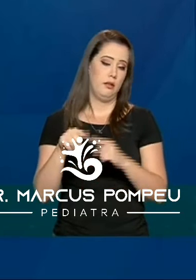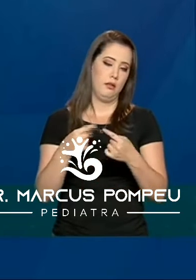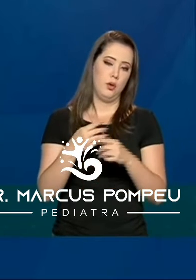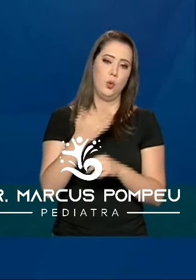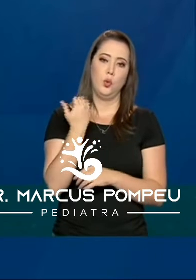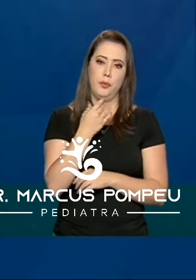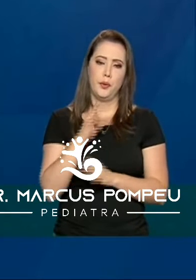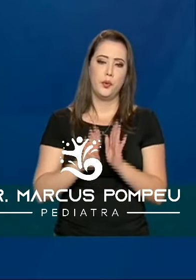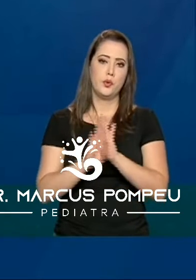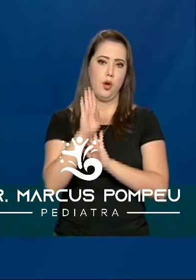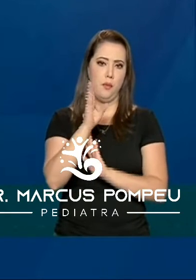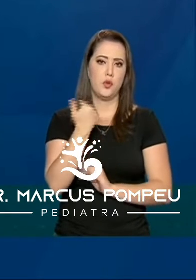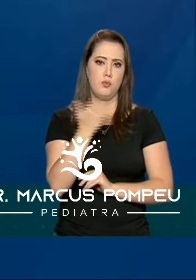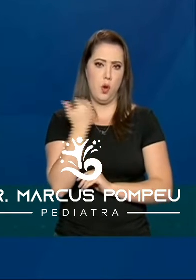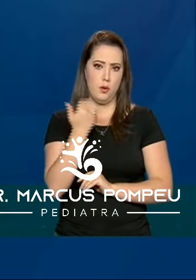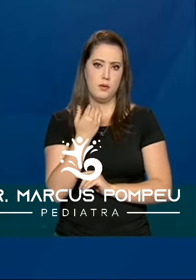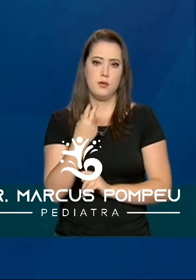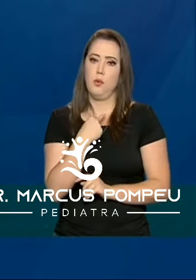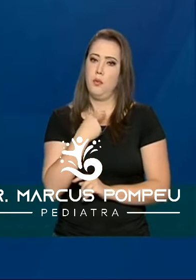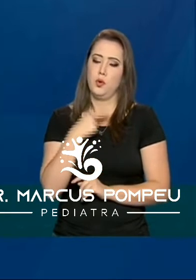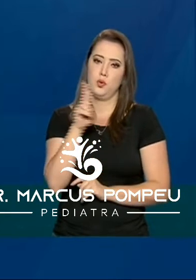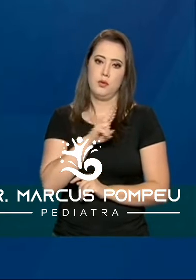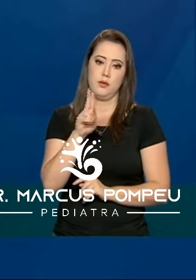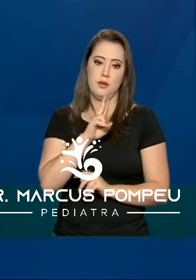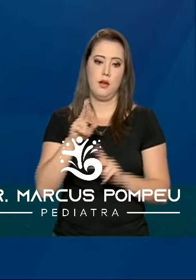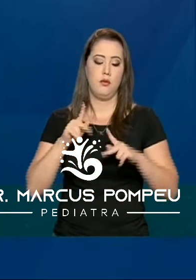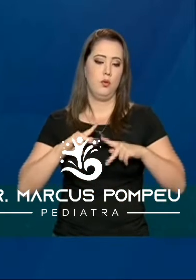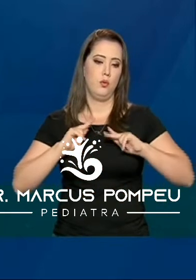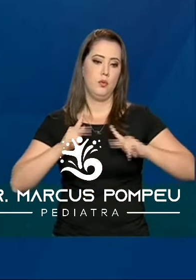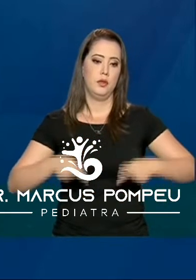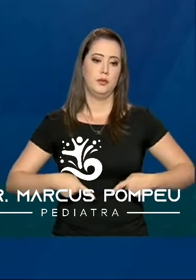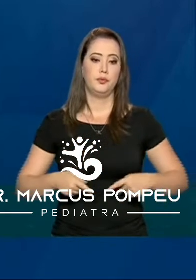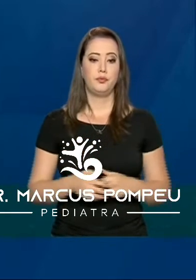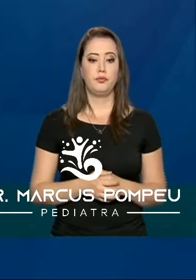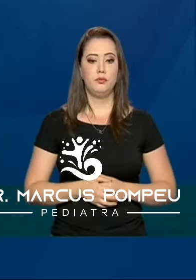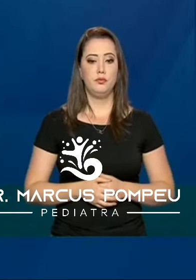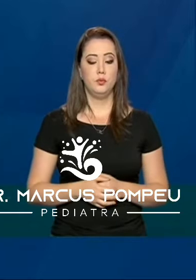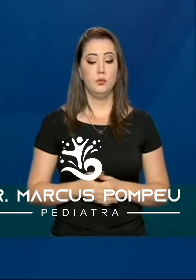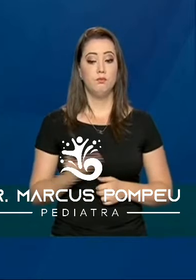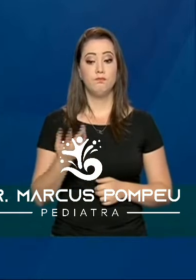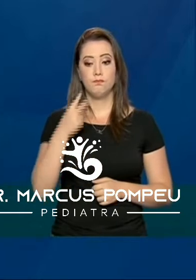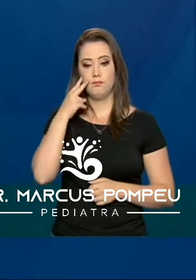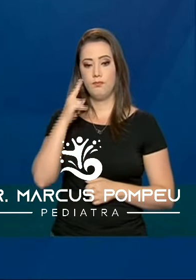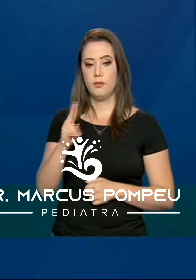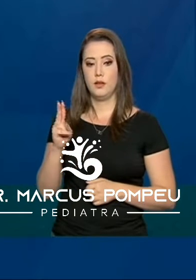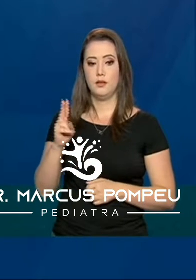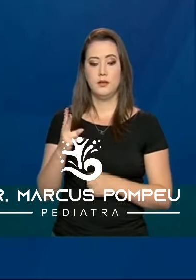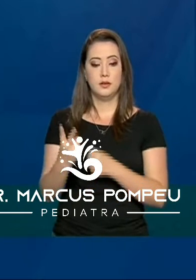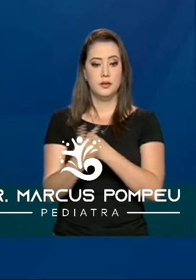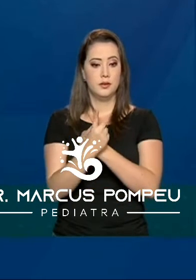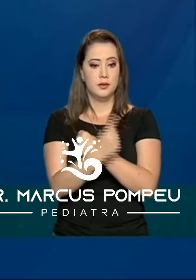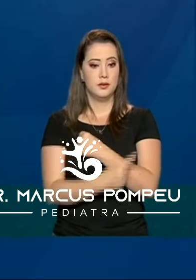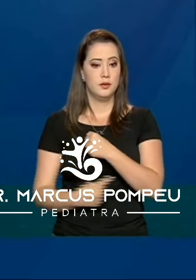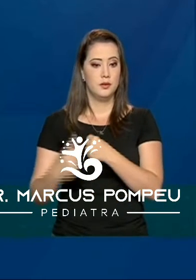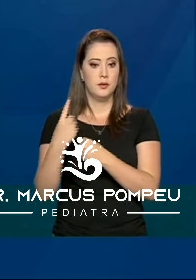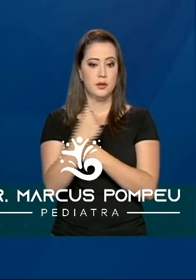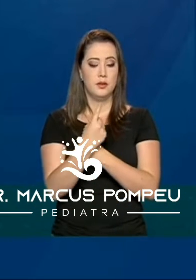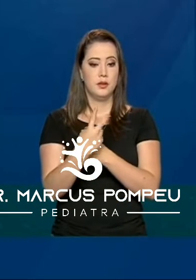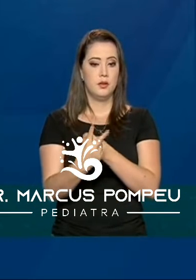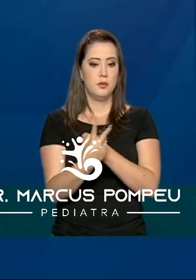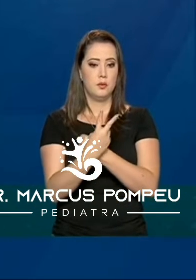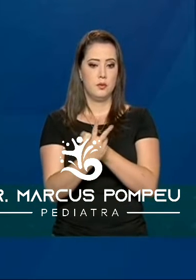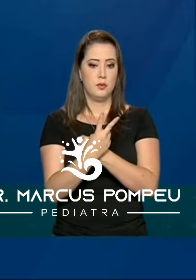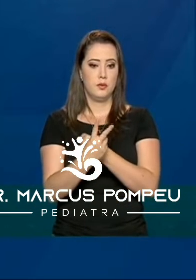Ouçam, pessoal. Ok? Imunidade sustentada, imunidade natural. É isso que essa